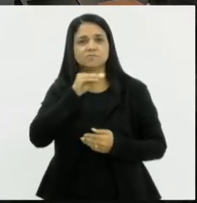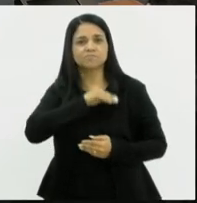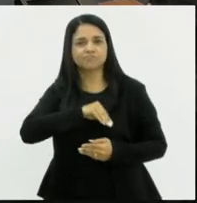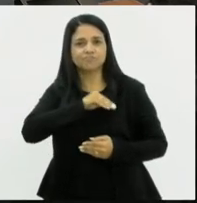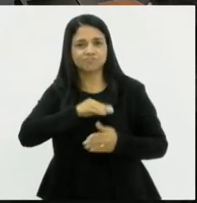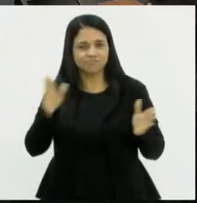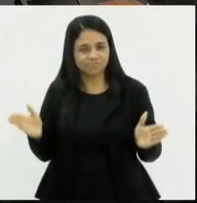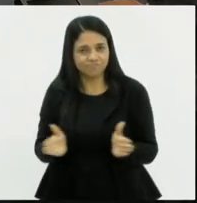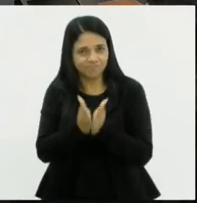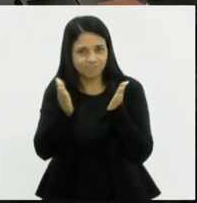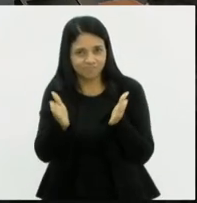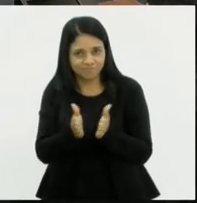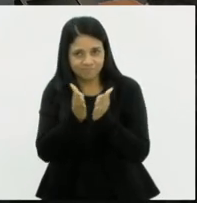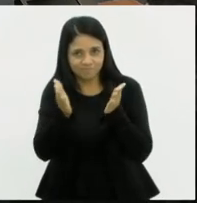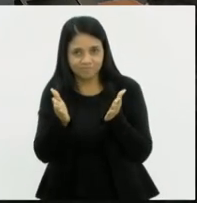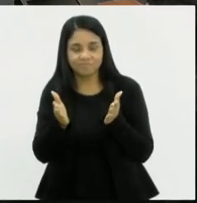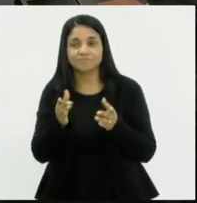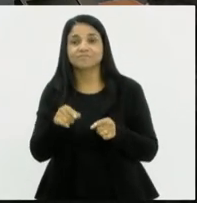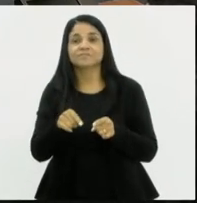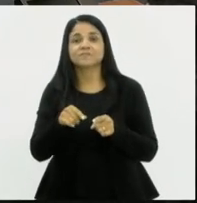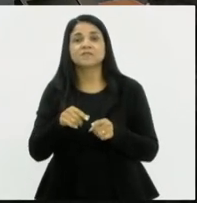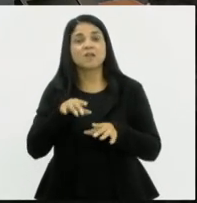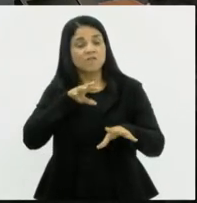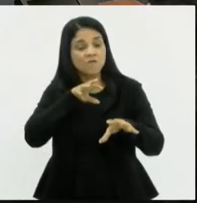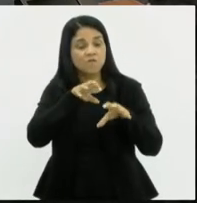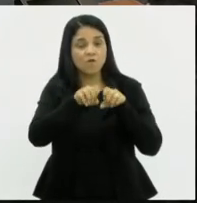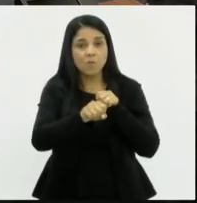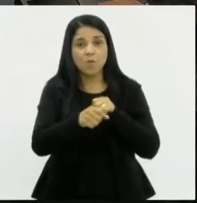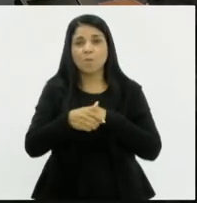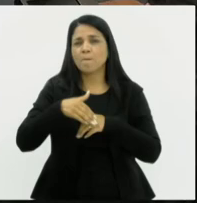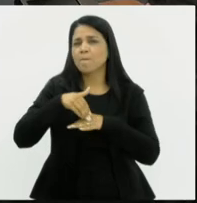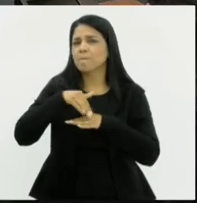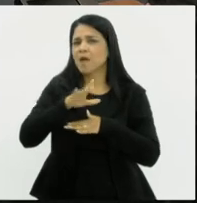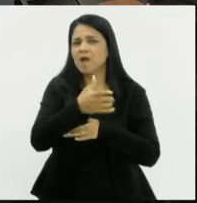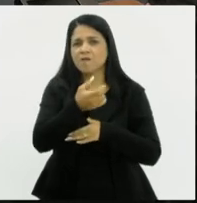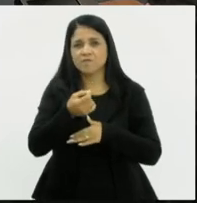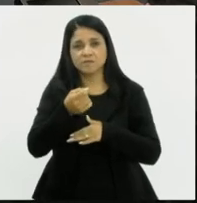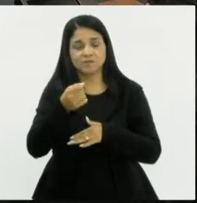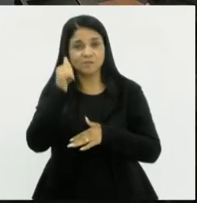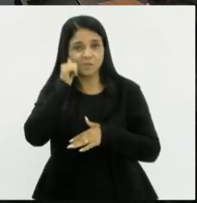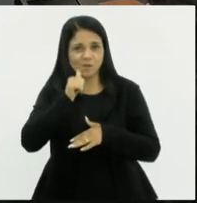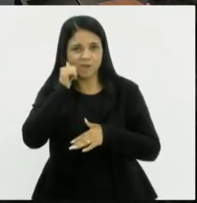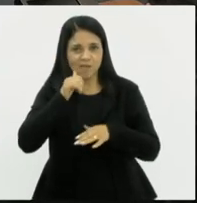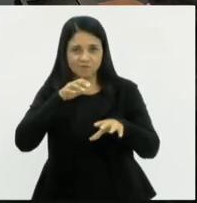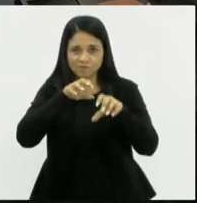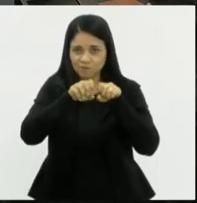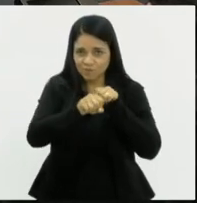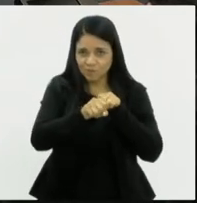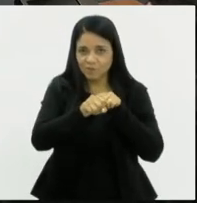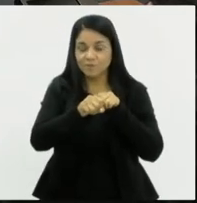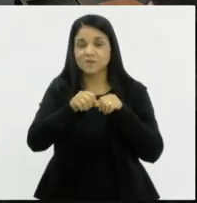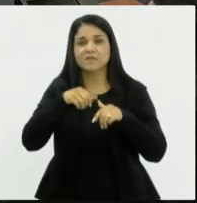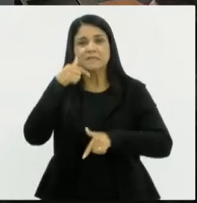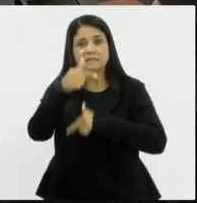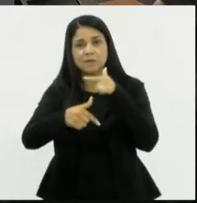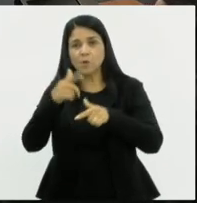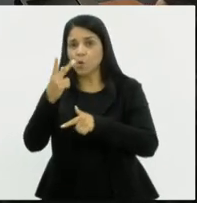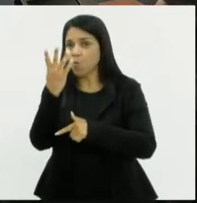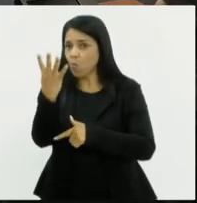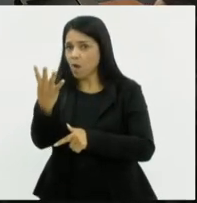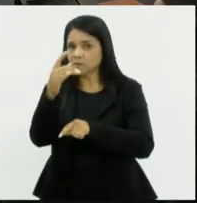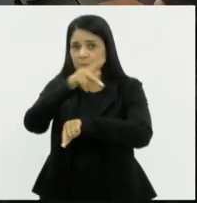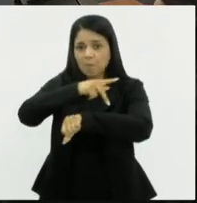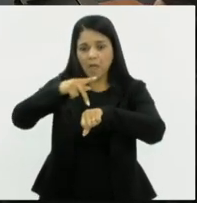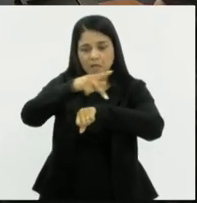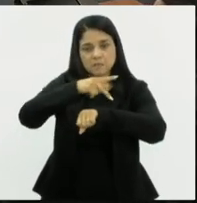a oportunidade de formar mais de 20 mil mulheres. Trabalhou em mais de 4 países